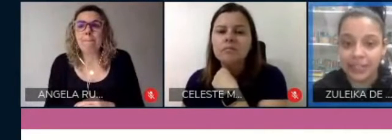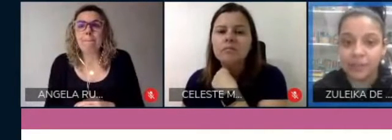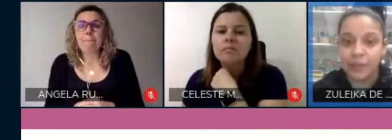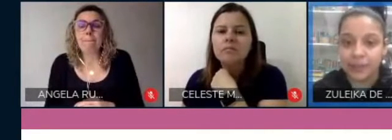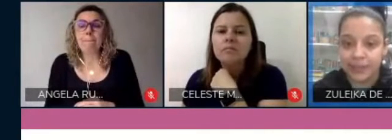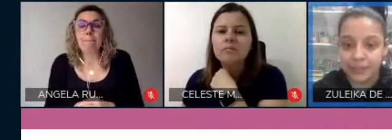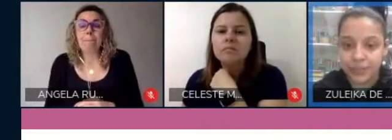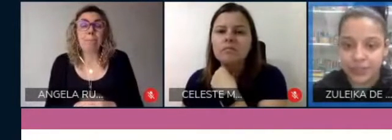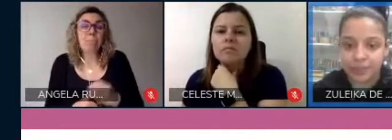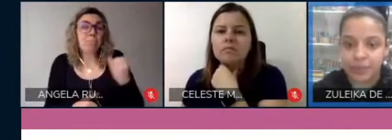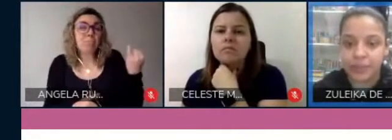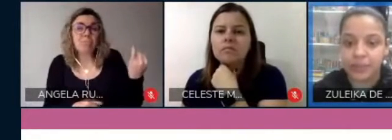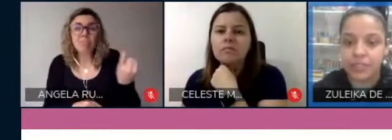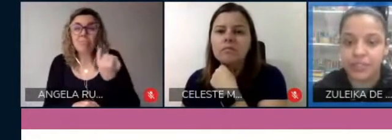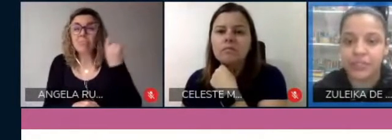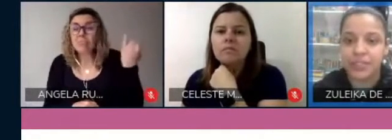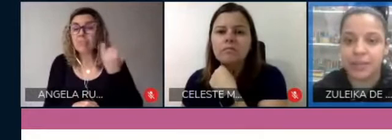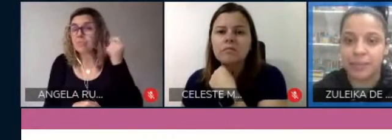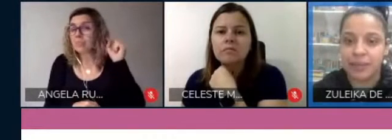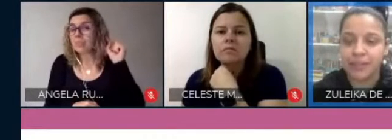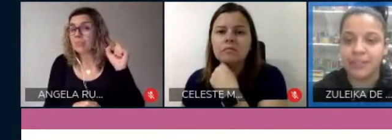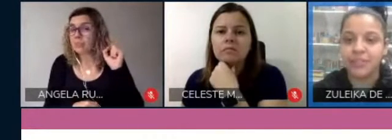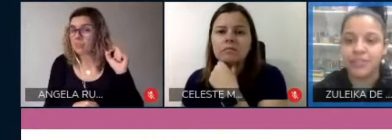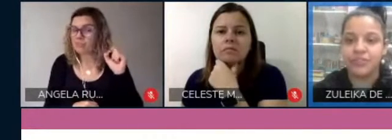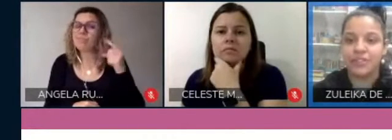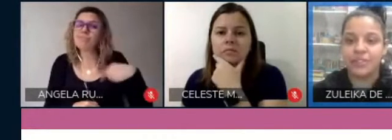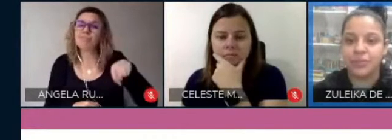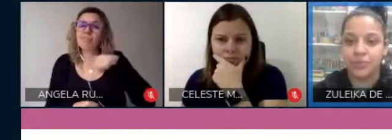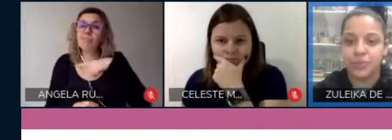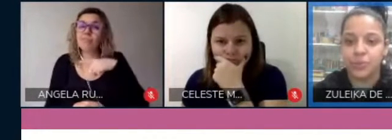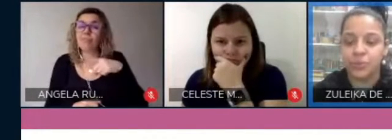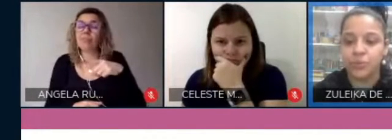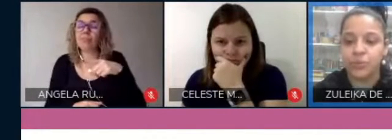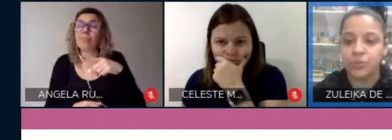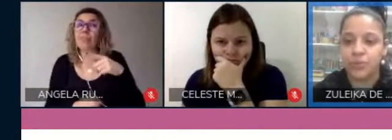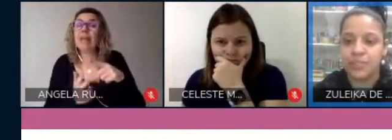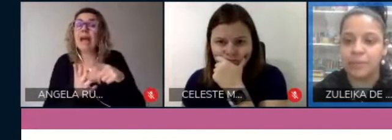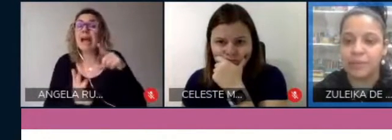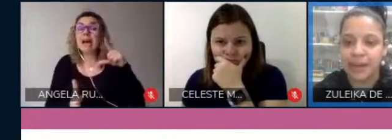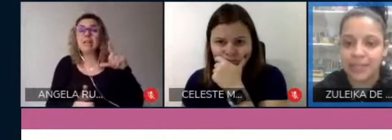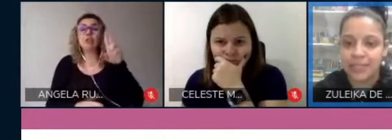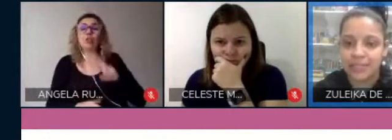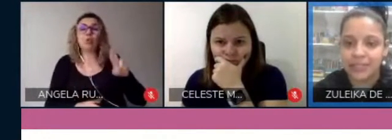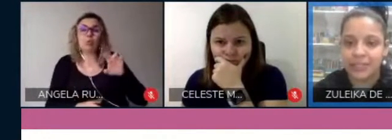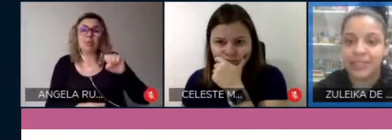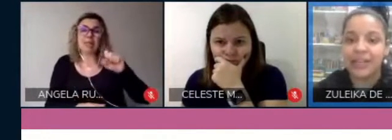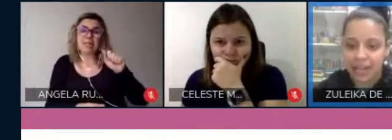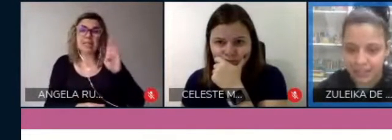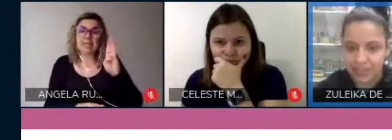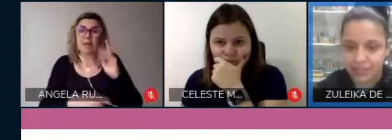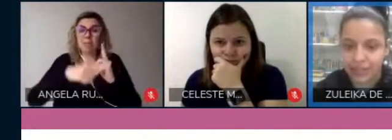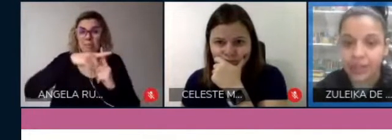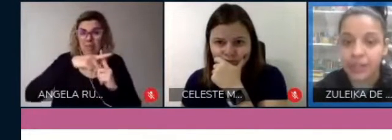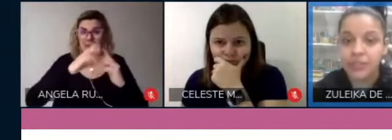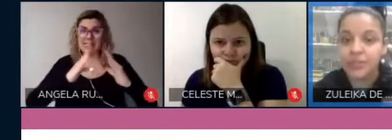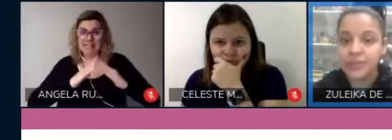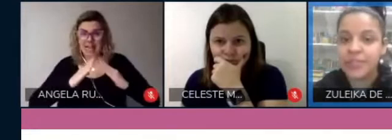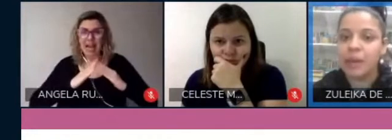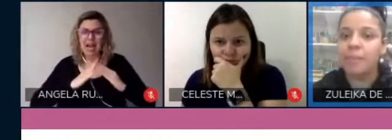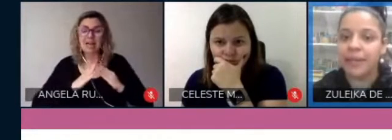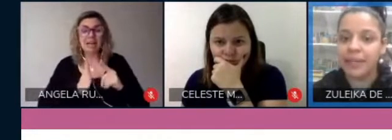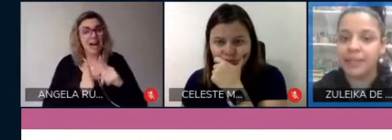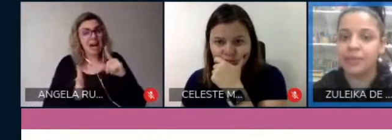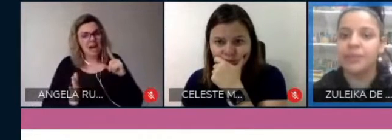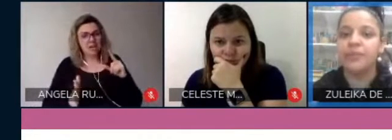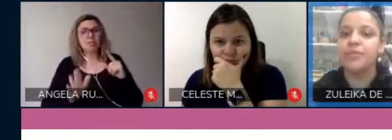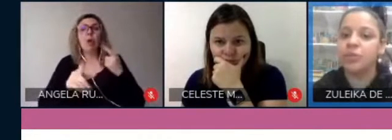Uma coisa que é importante da gente saber antes de fazer uso do Sabe Mais em casa, né? Isso